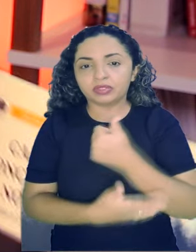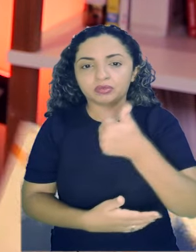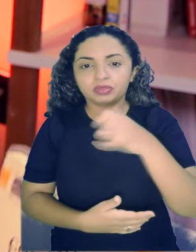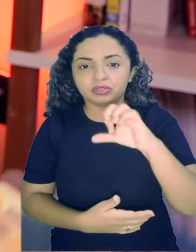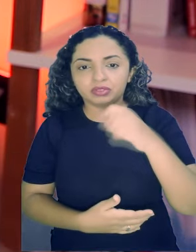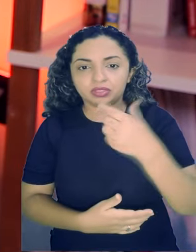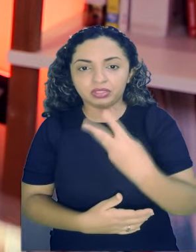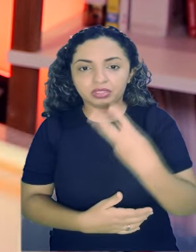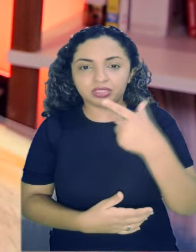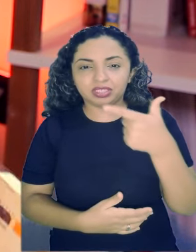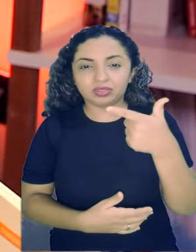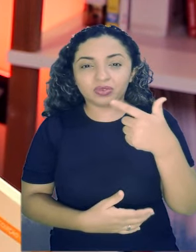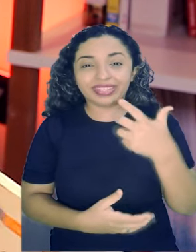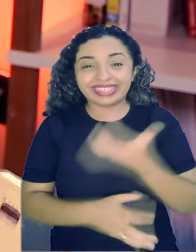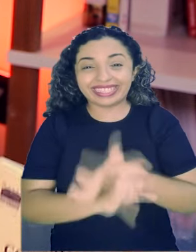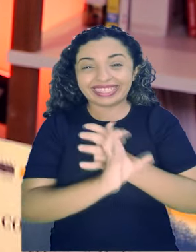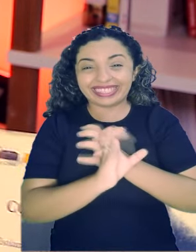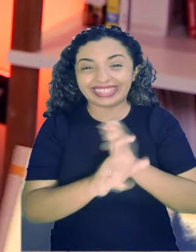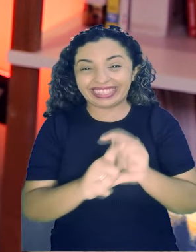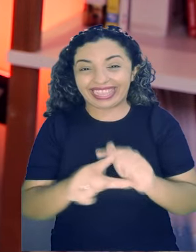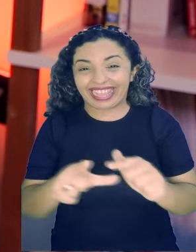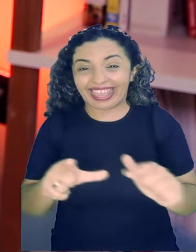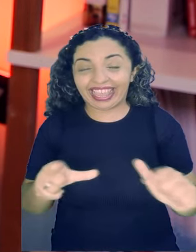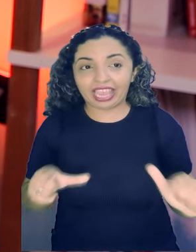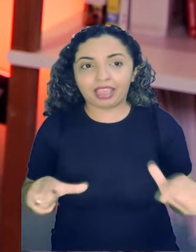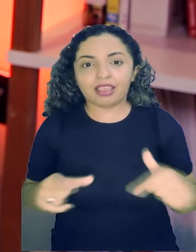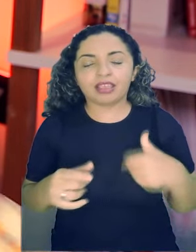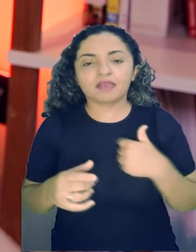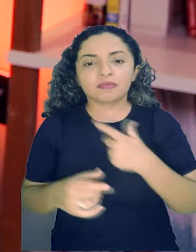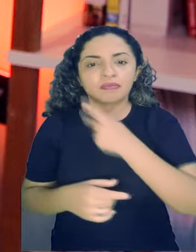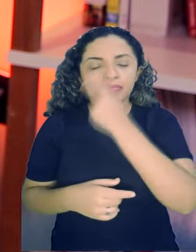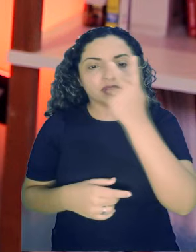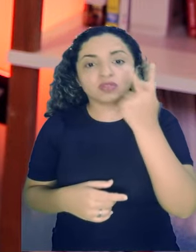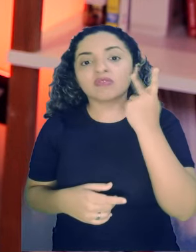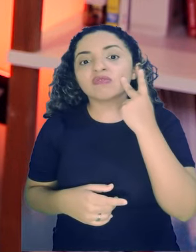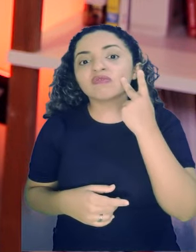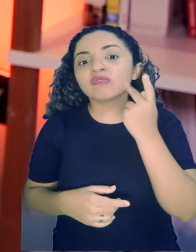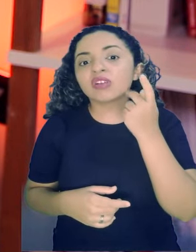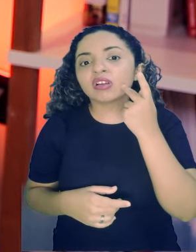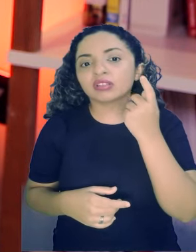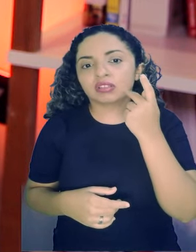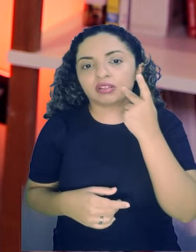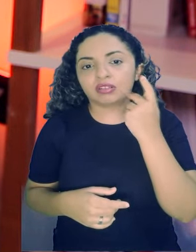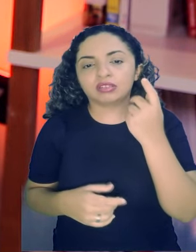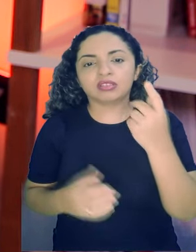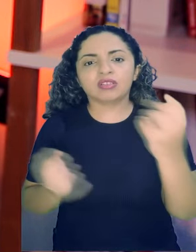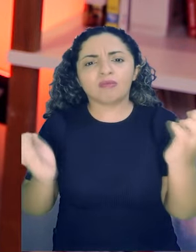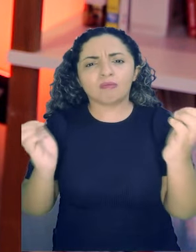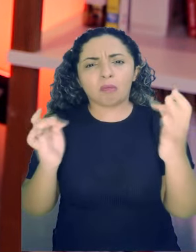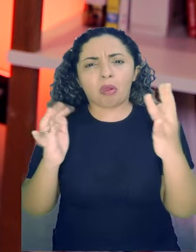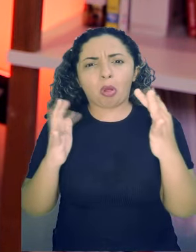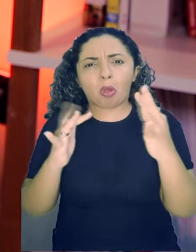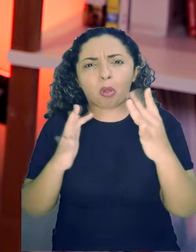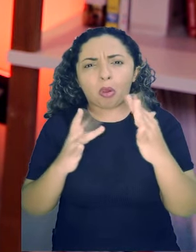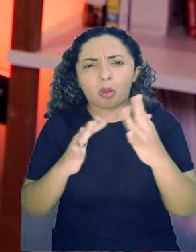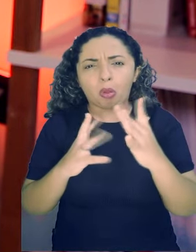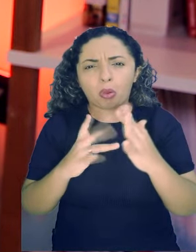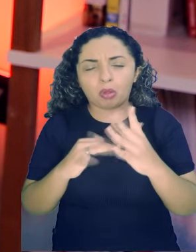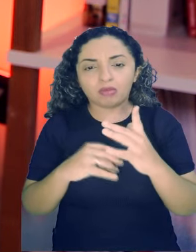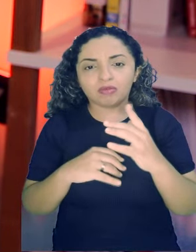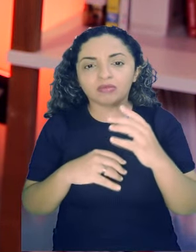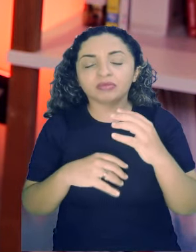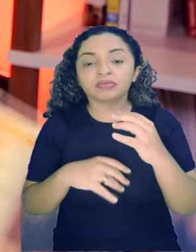hídrica climática em 1932, muita seca, e muitas pessoas estavam se dirigindo para Fortaleza. O que aconteceu, a